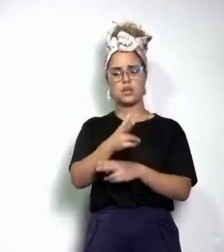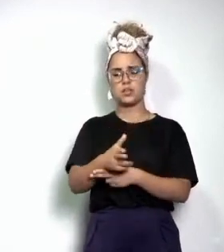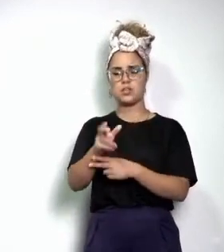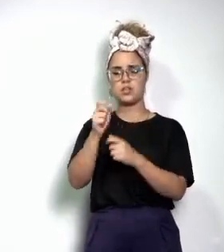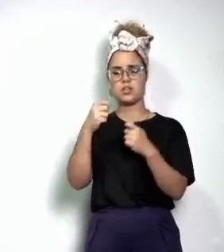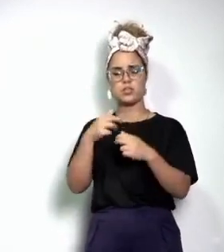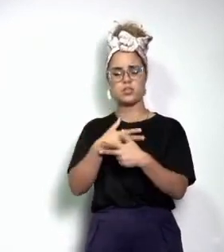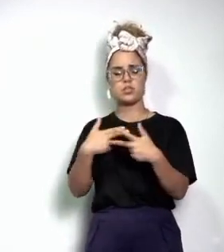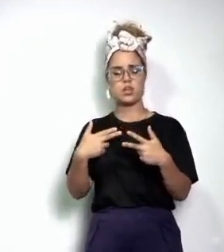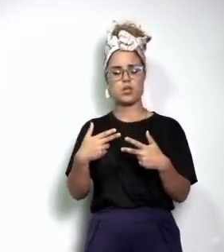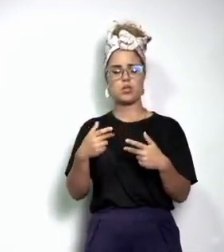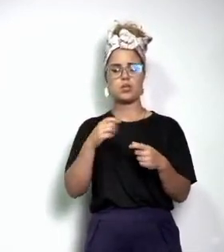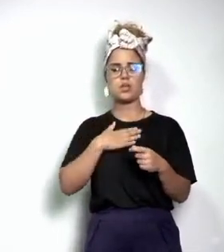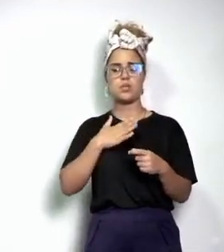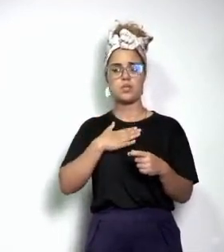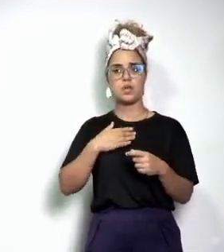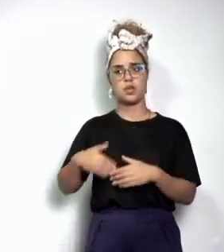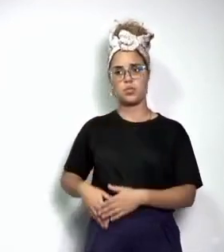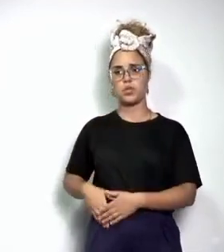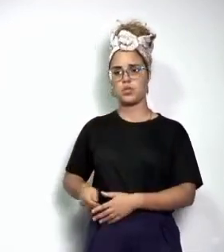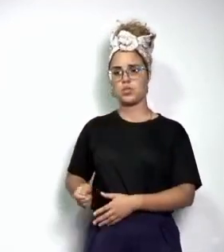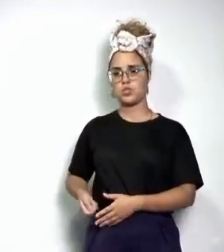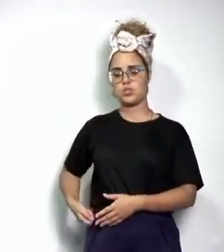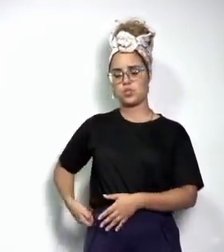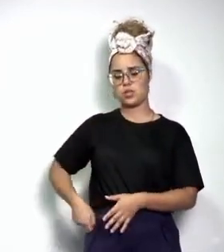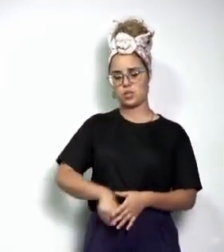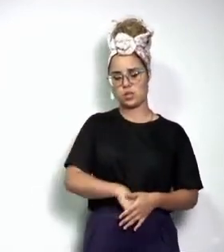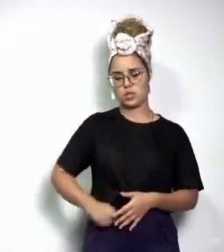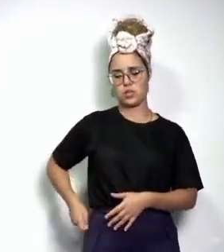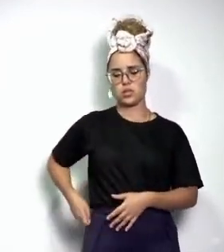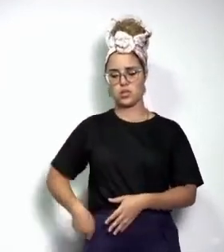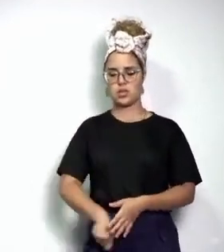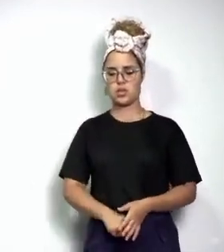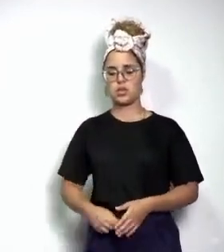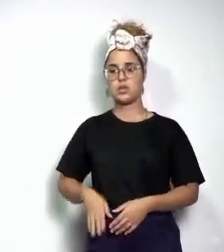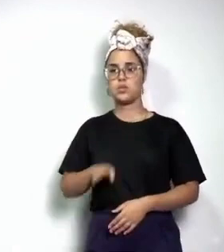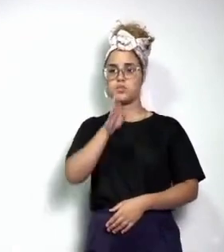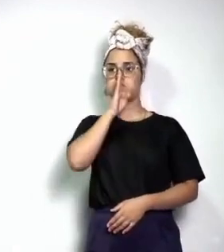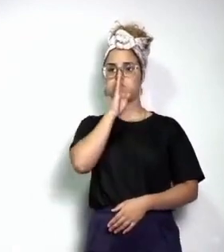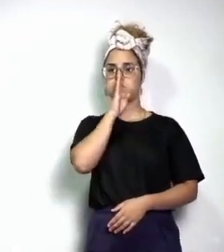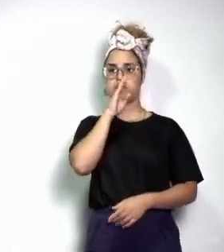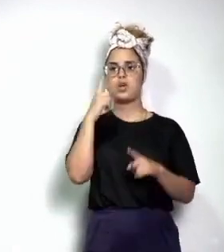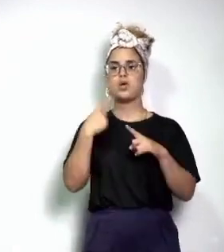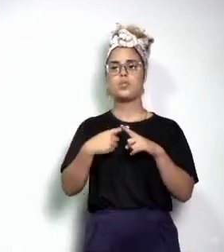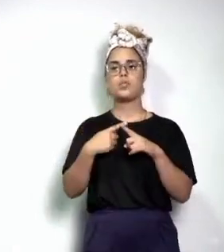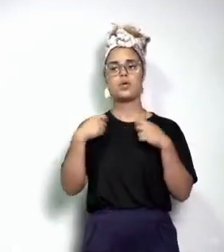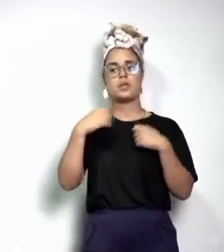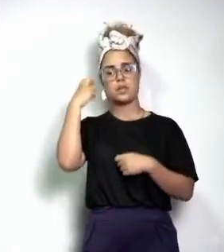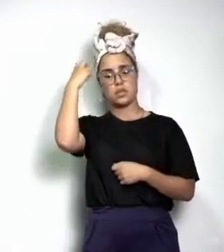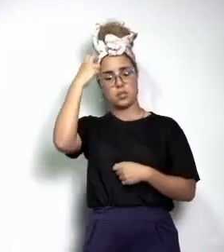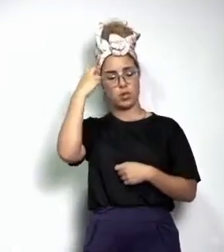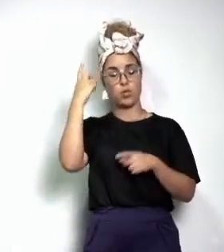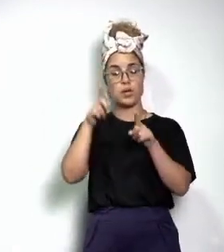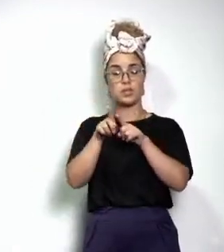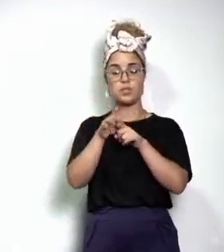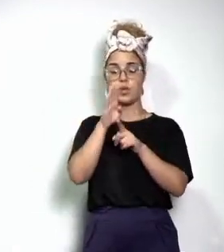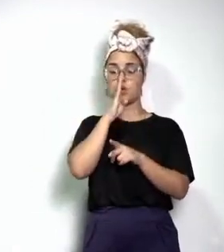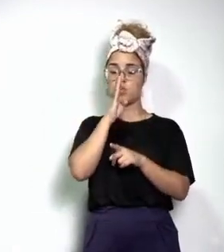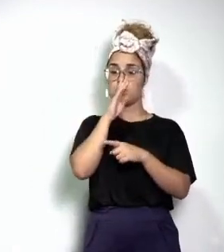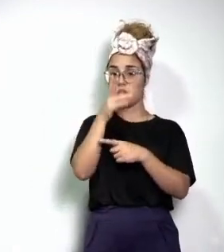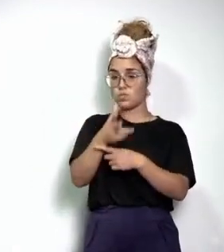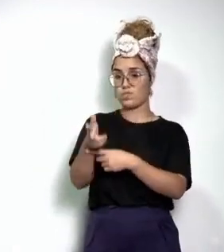bag, eu só vou abrir zíper, eu consigo fazer isso silenciosamente. Porque a gente precisa estar preocupada, né, com o silêncio durante as